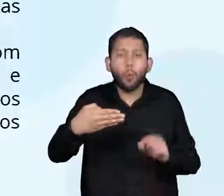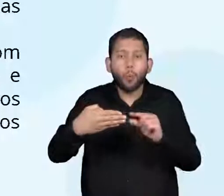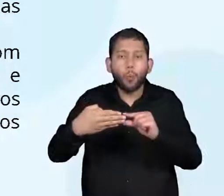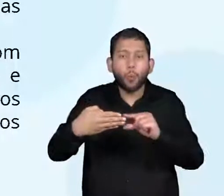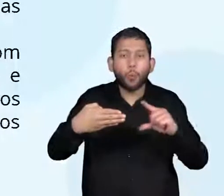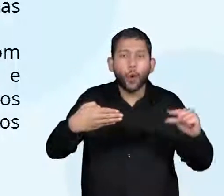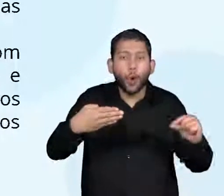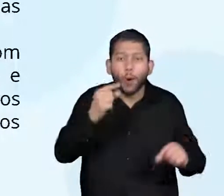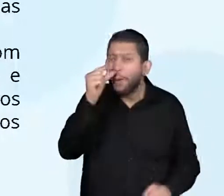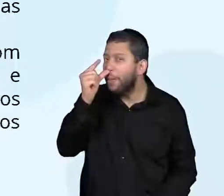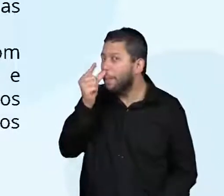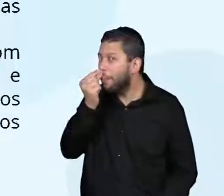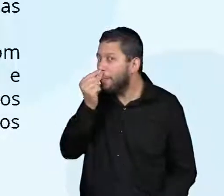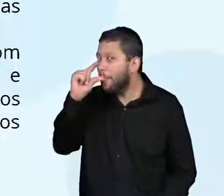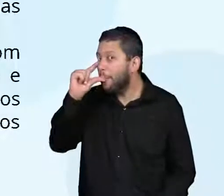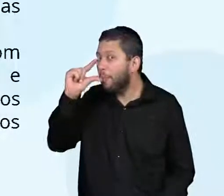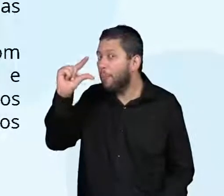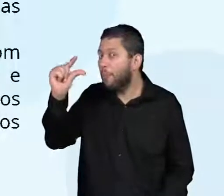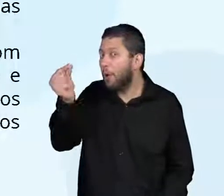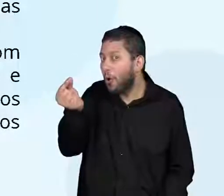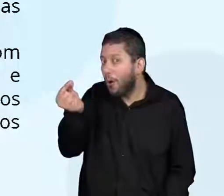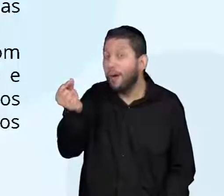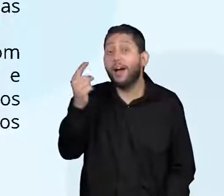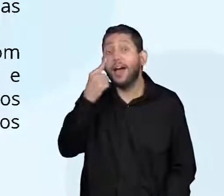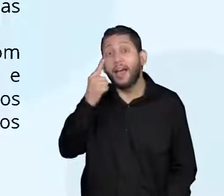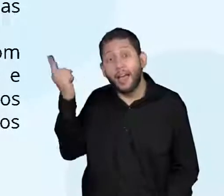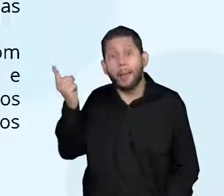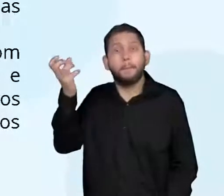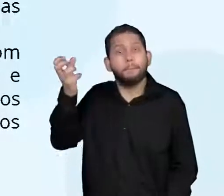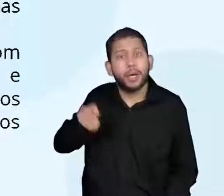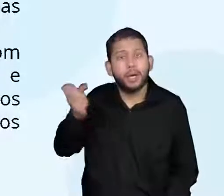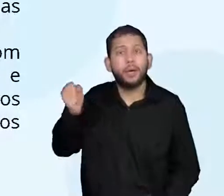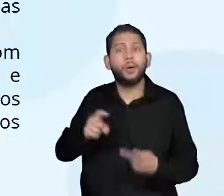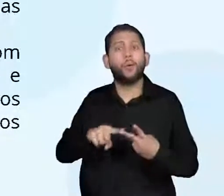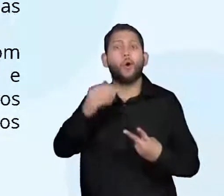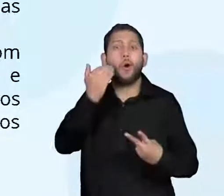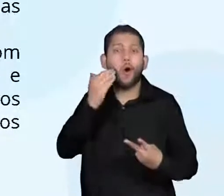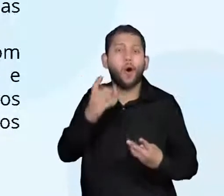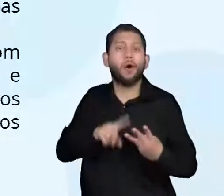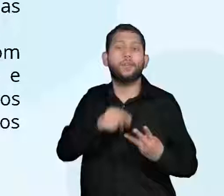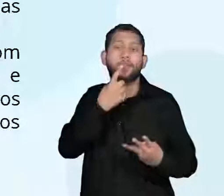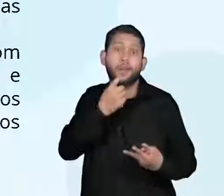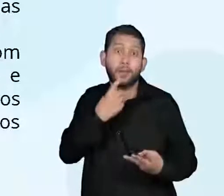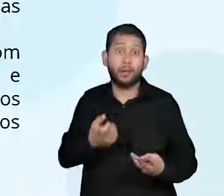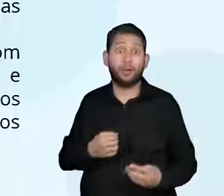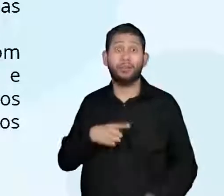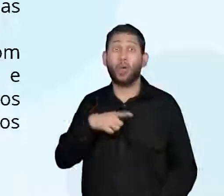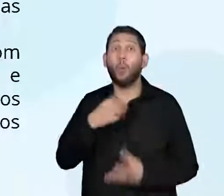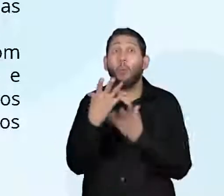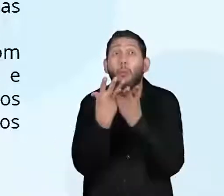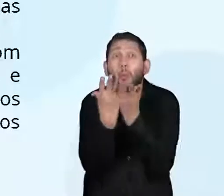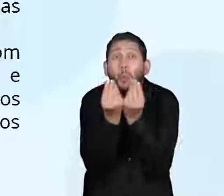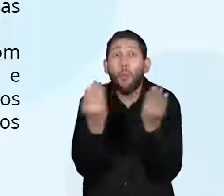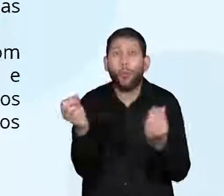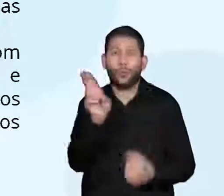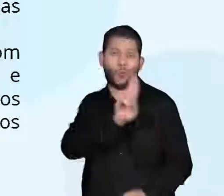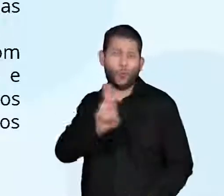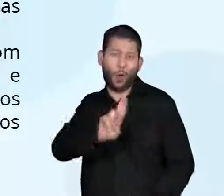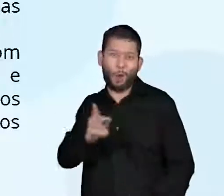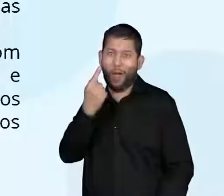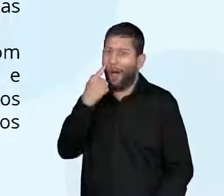boto branco, boto, costa quadrada, cabeça de balde, bastante nome, hein,